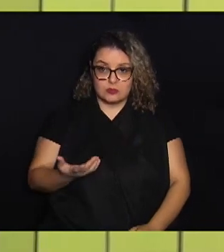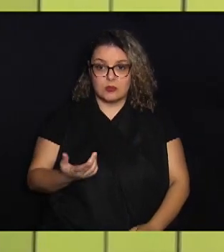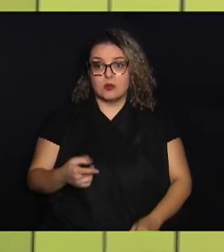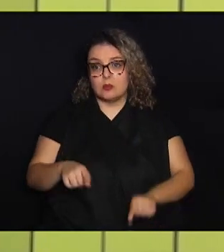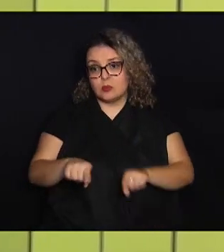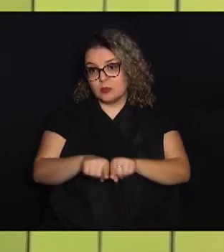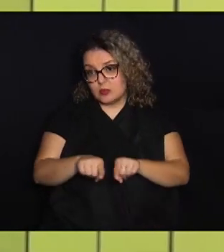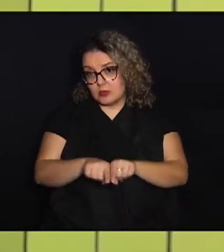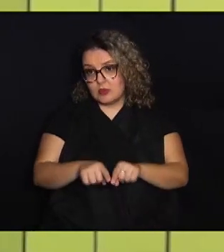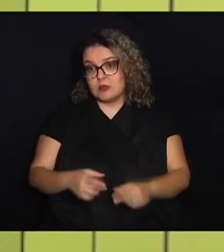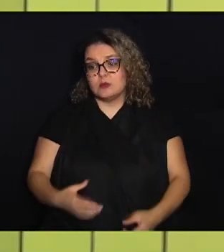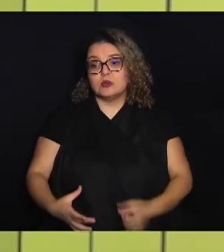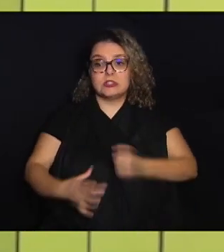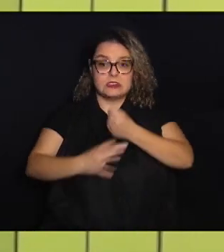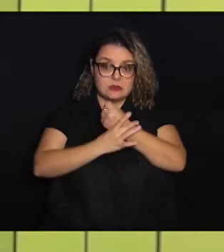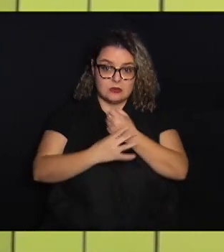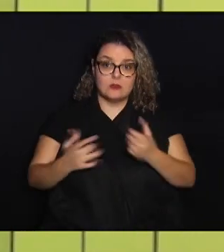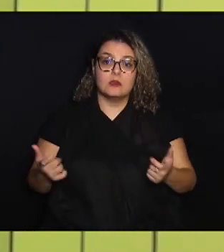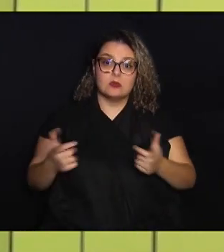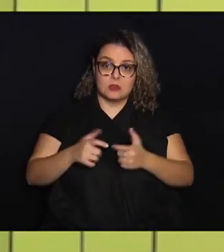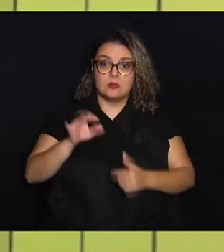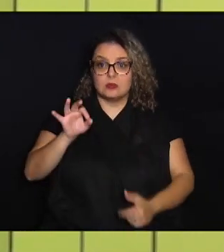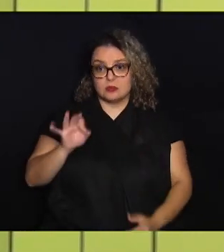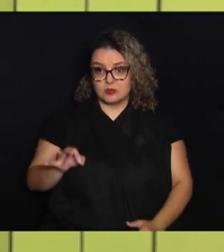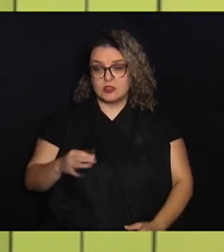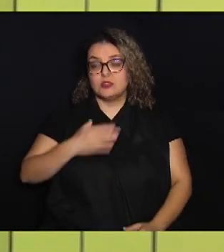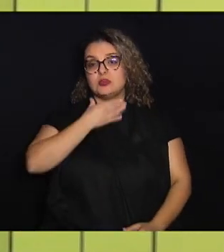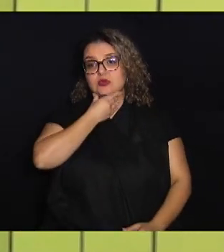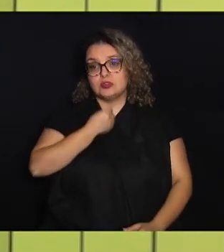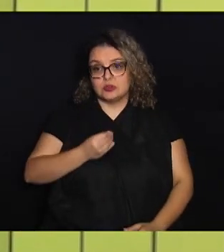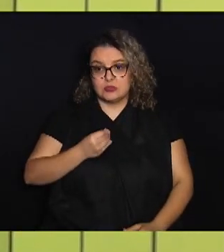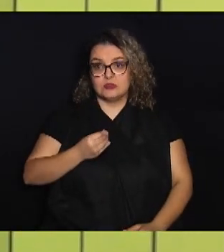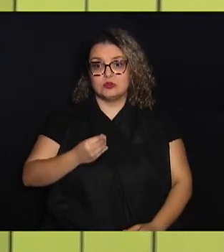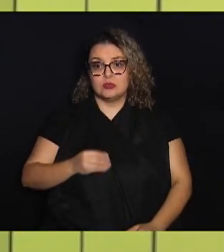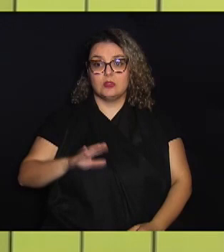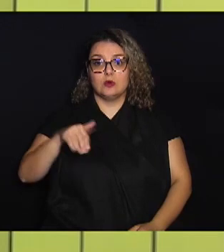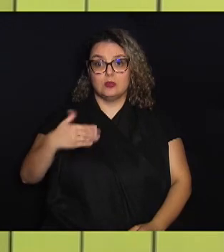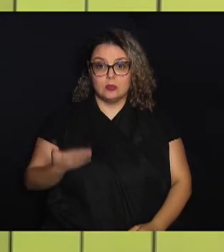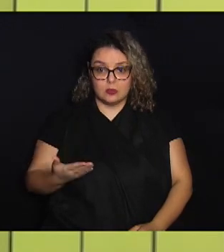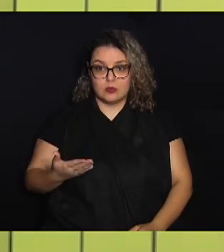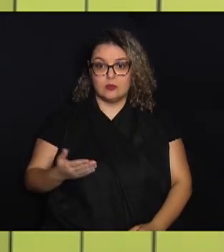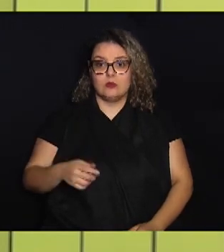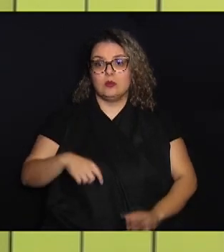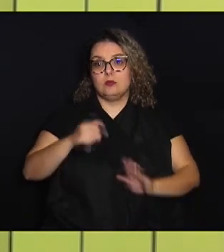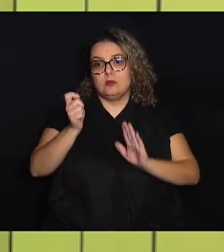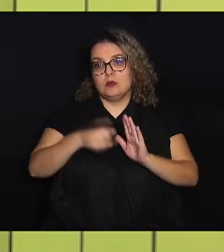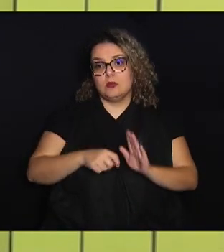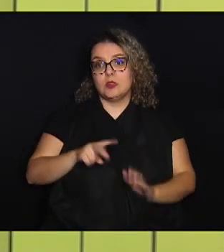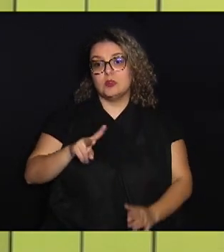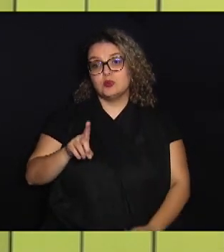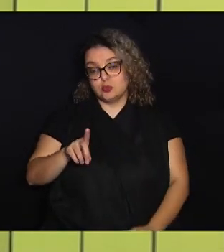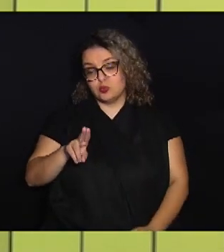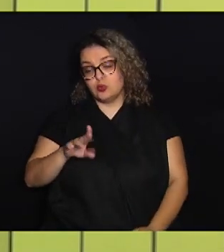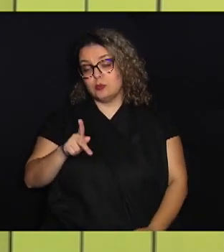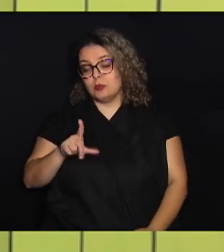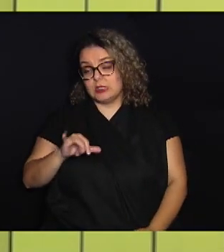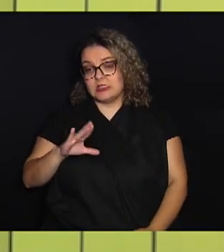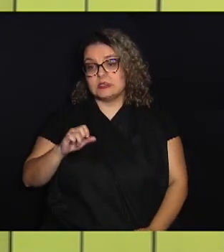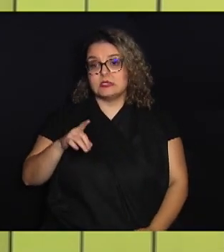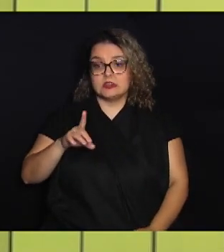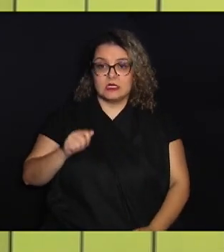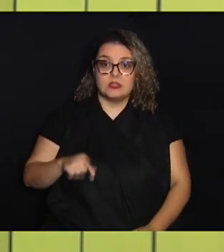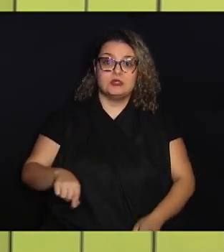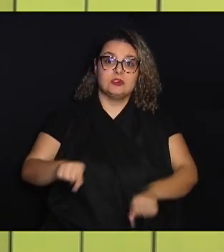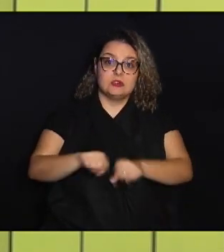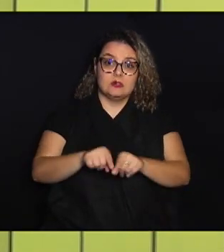questão de segurança, né, para diminuir as chances de fraude, ao eliminar uma possível duplicidade também na identificação